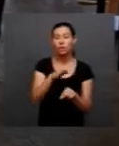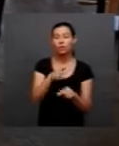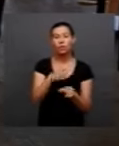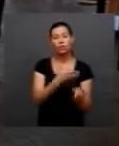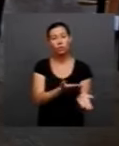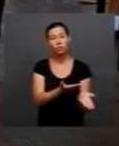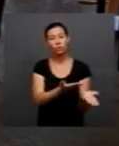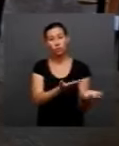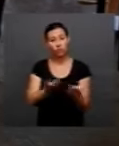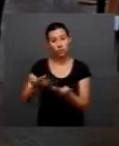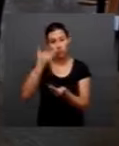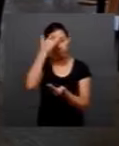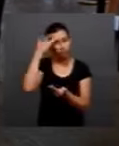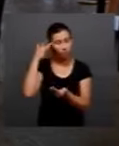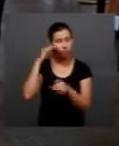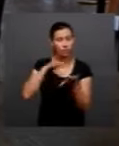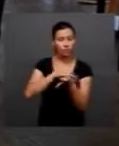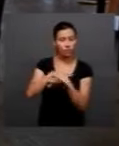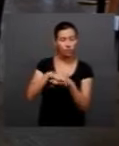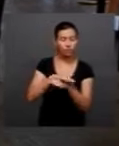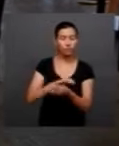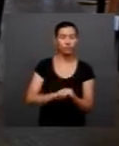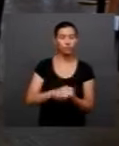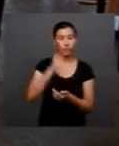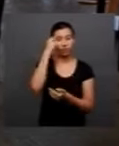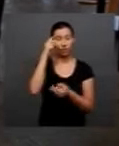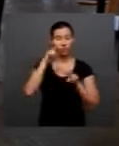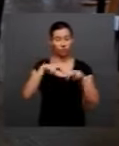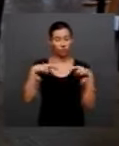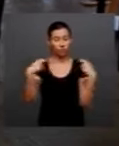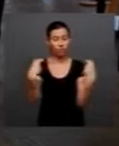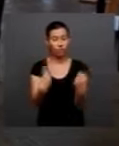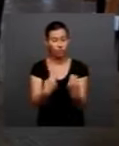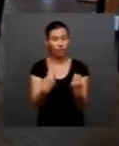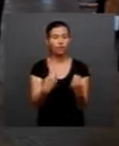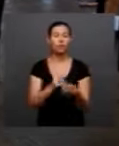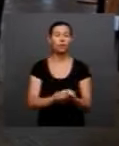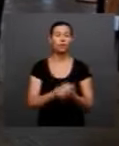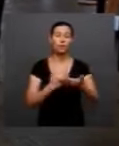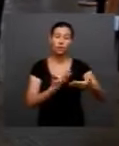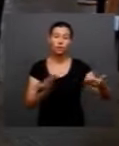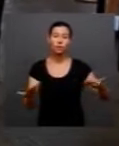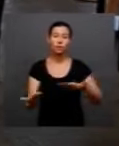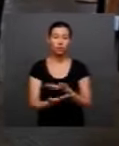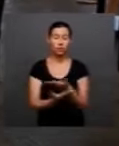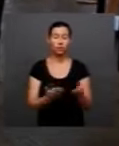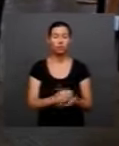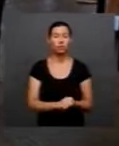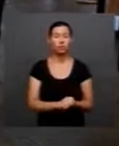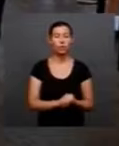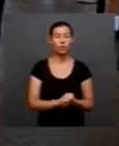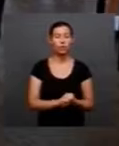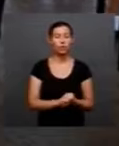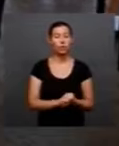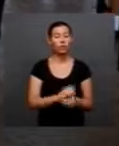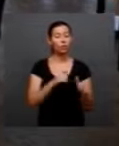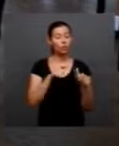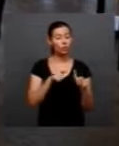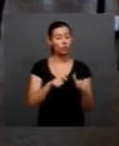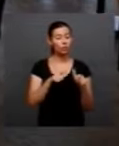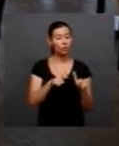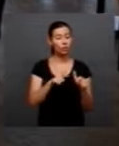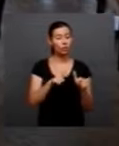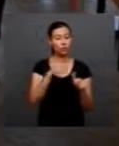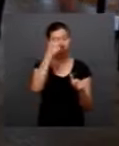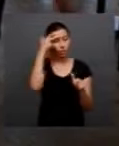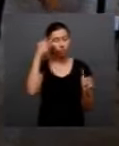propus essa ideia de a gente fazer essa roda de conversa itinerante, porque justamente dá a possibilidade de ser em espaços abertos e aí pessoas que